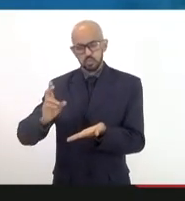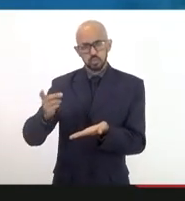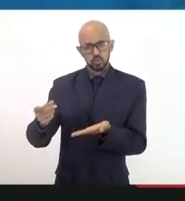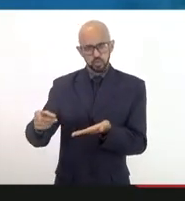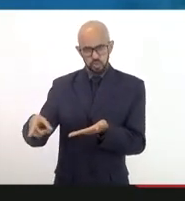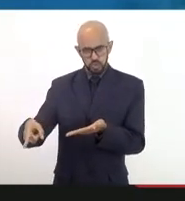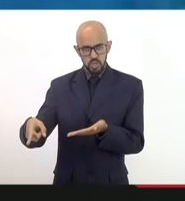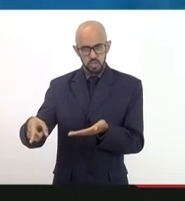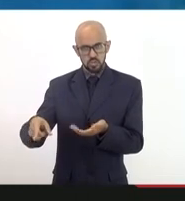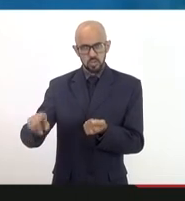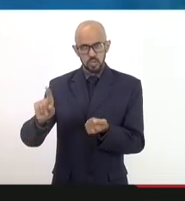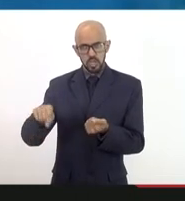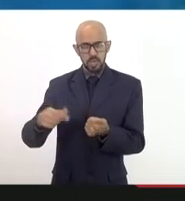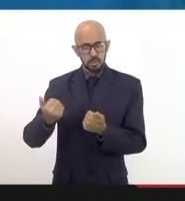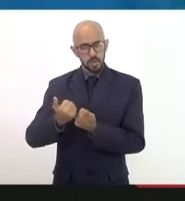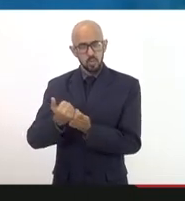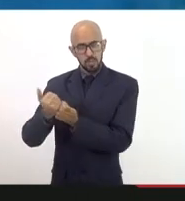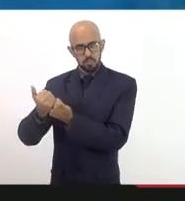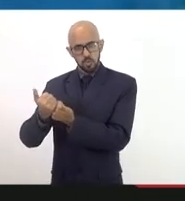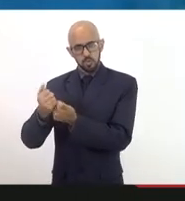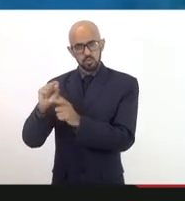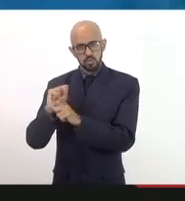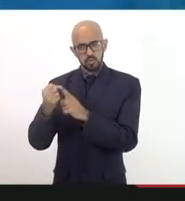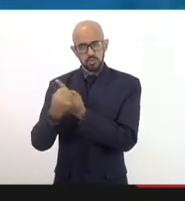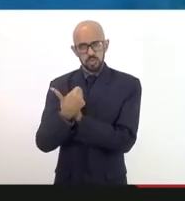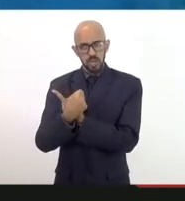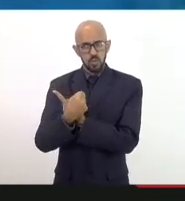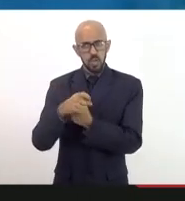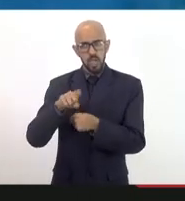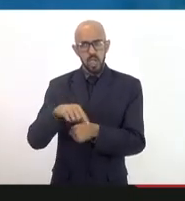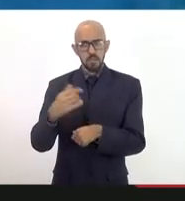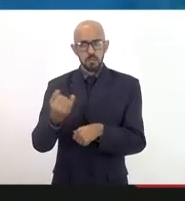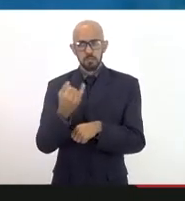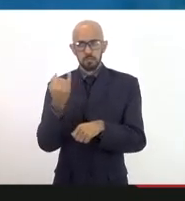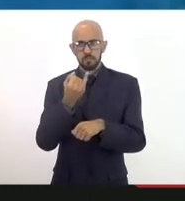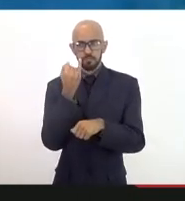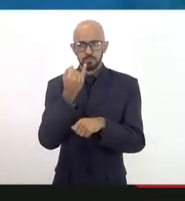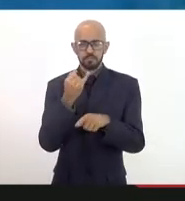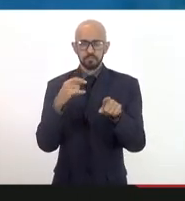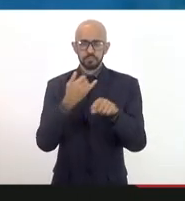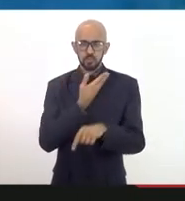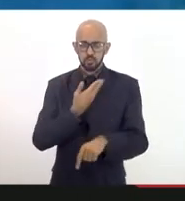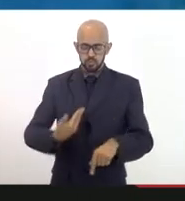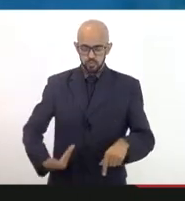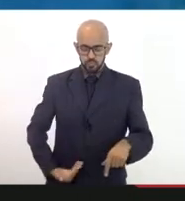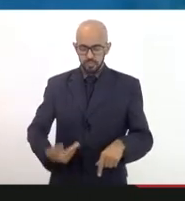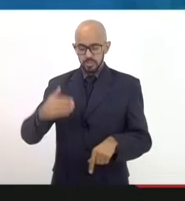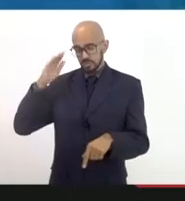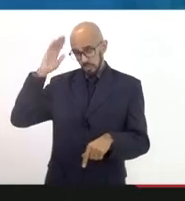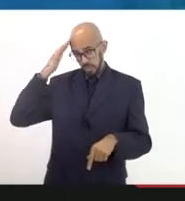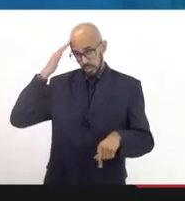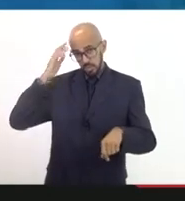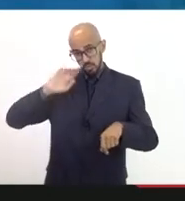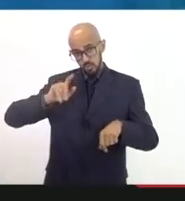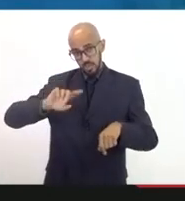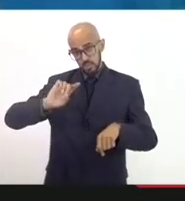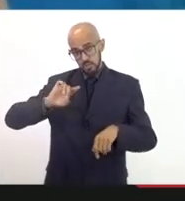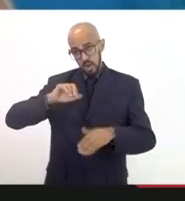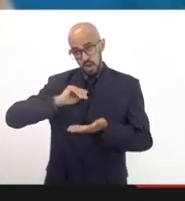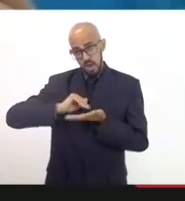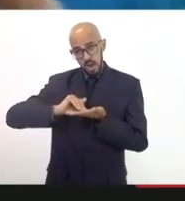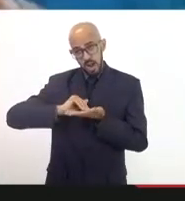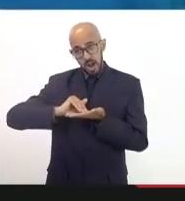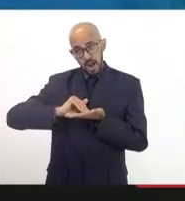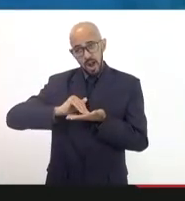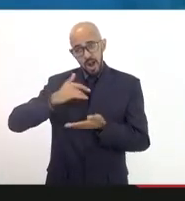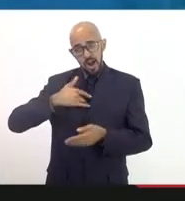importantes, os recursos para o apoio social, como é falado aqui. É importante que os governos entendam que não é só a Secretaria de Saúde. É preciso